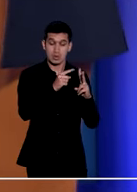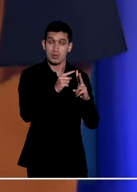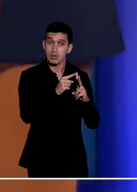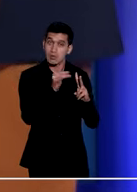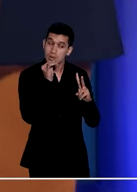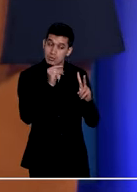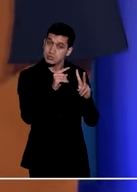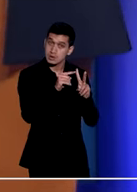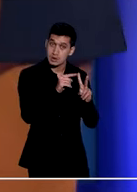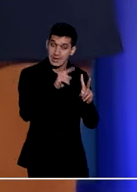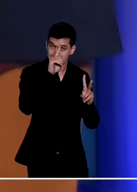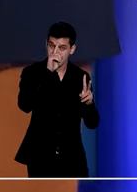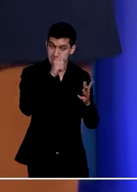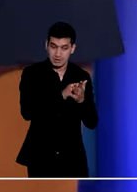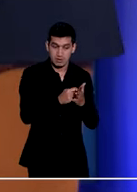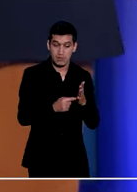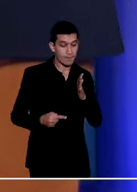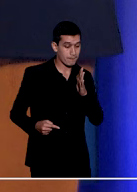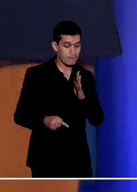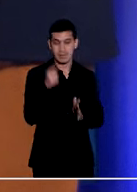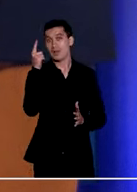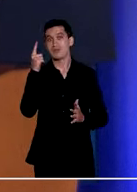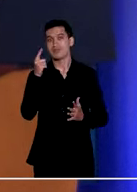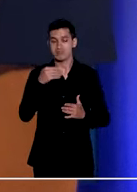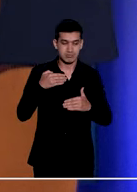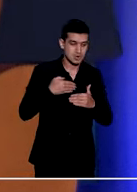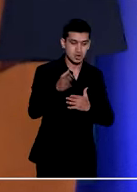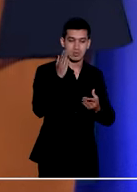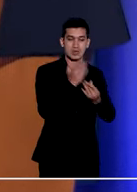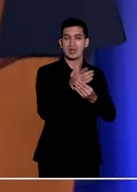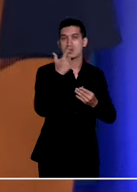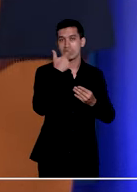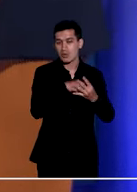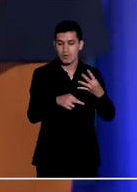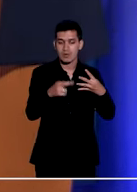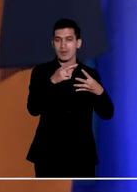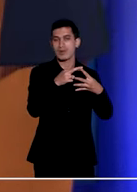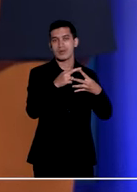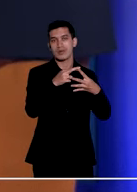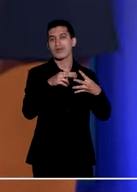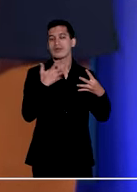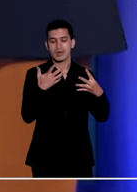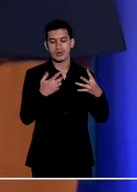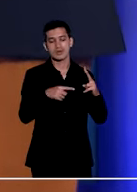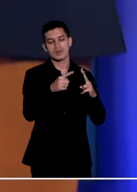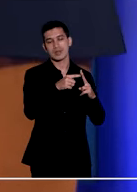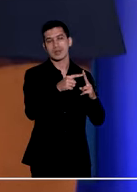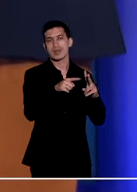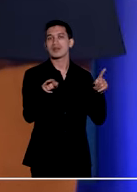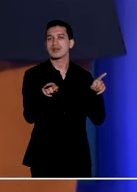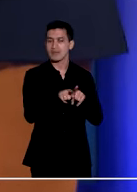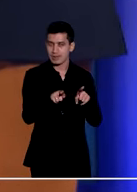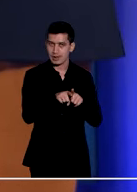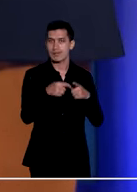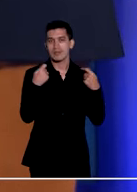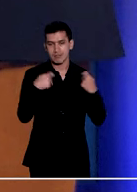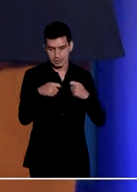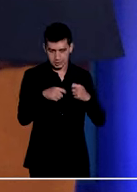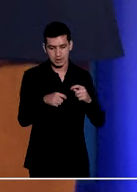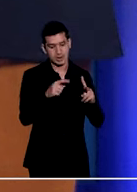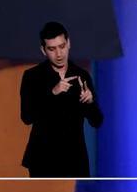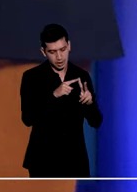primeiro para mudar resultado levando então a outra parte a recorrer também de forma